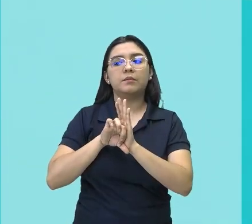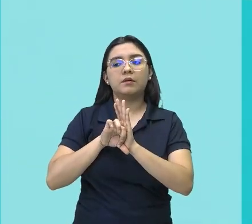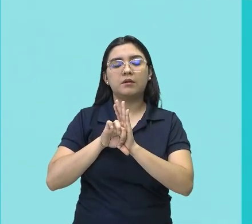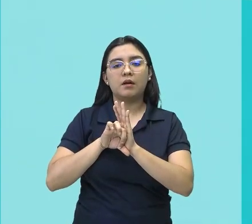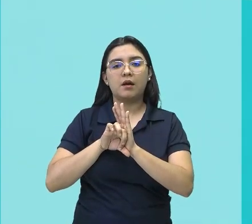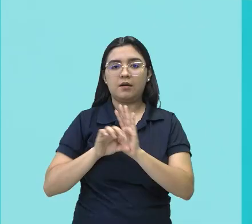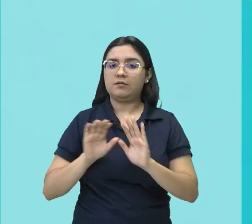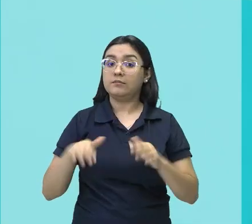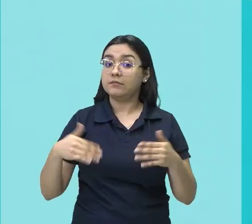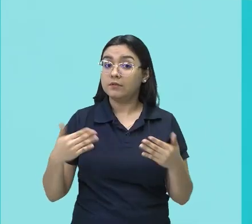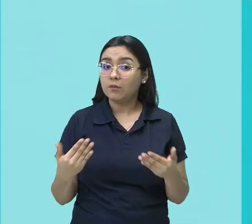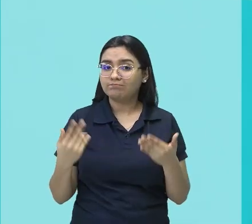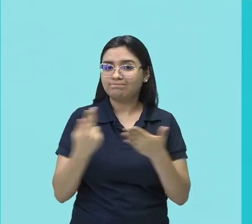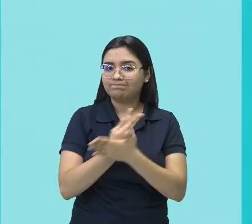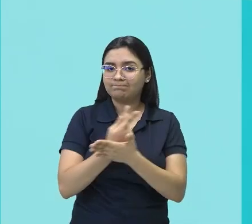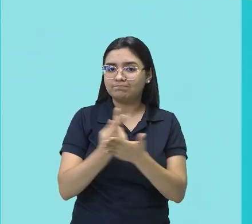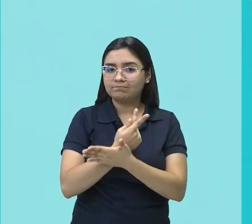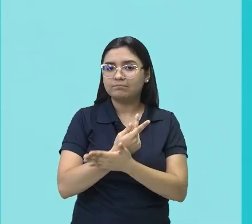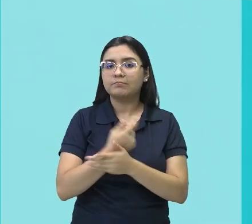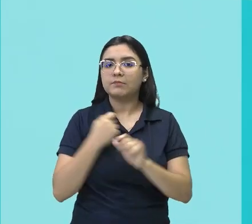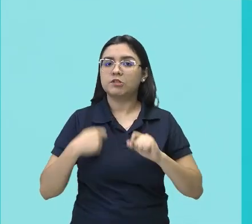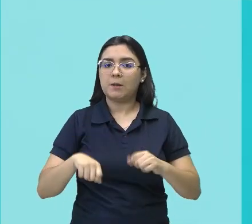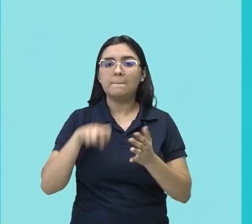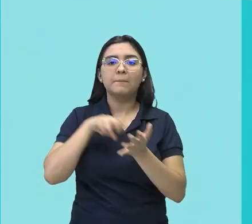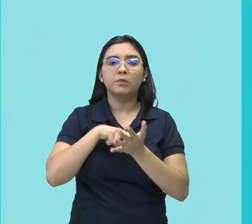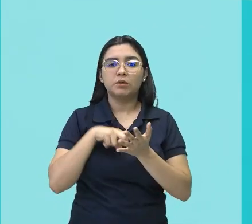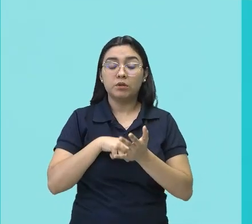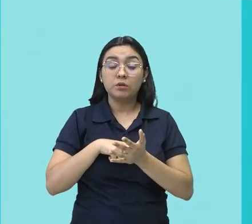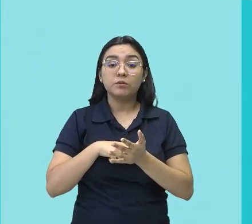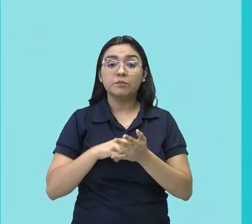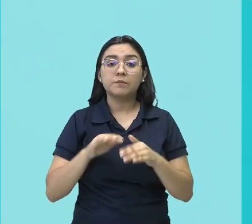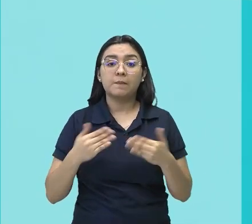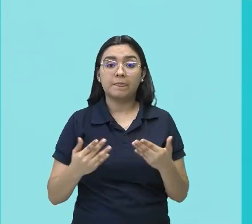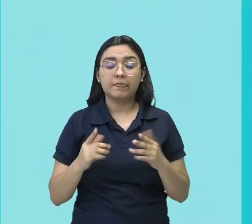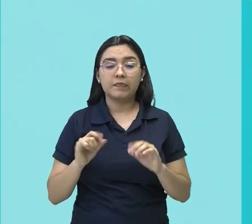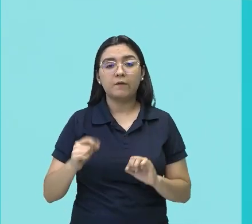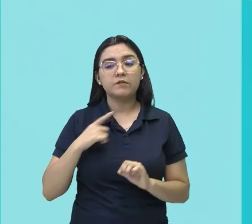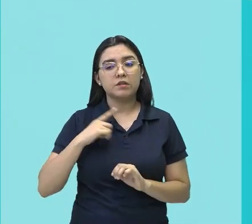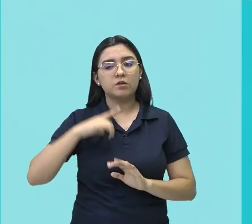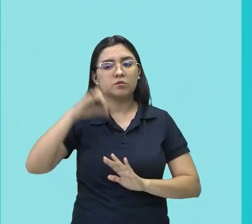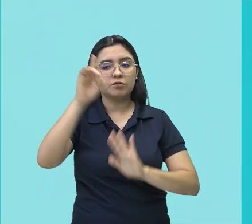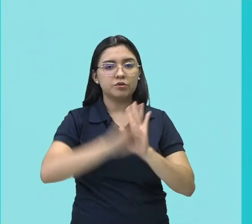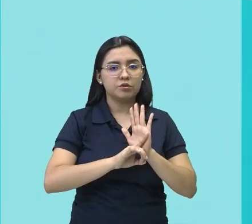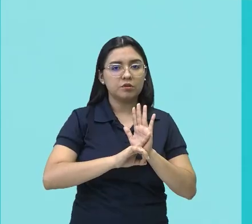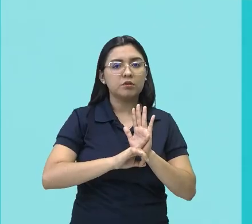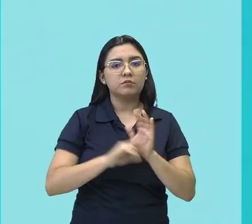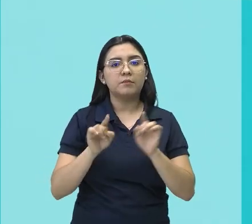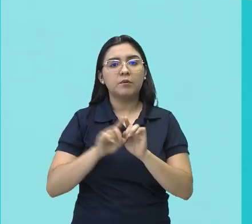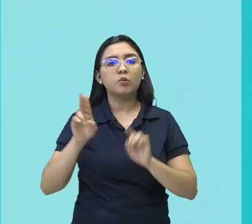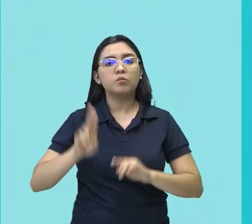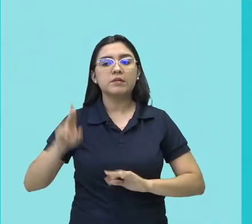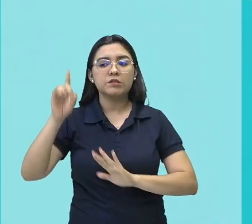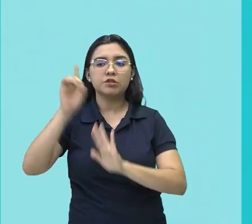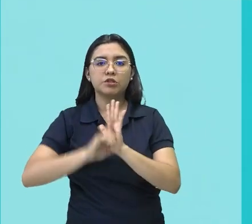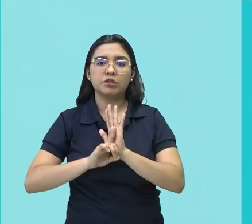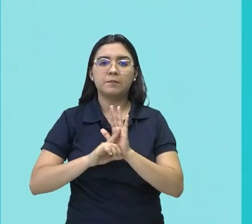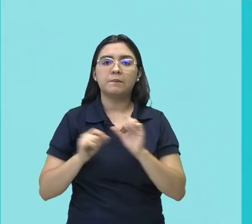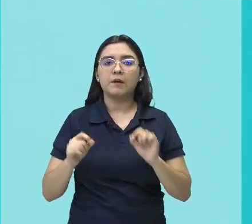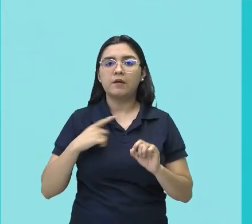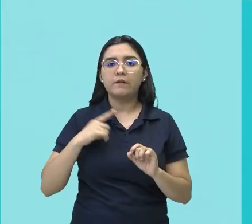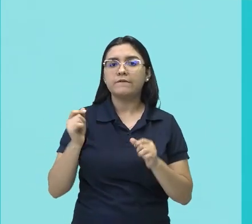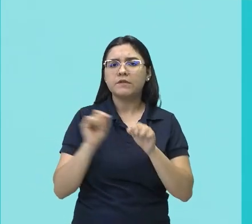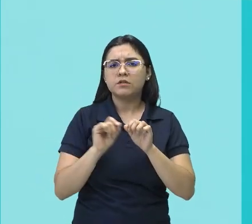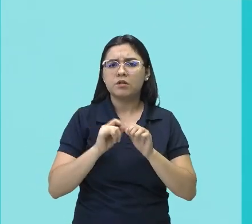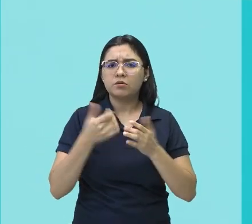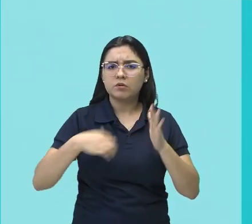eu devo ser punido por isso. Uma coisa é você ter o direito, outra coisa é a gente utilizar esse direito para cometer um crime.